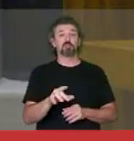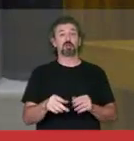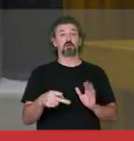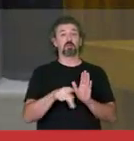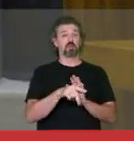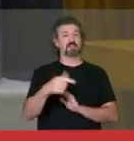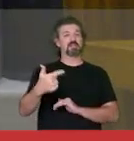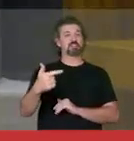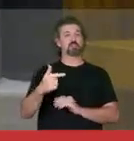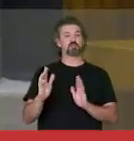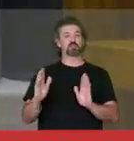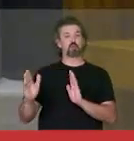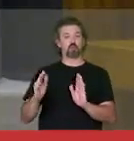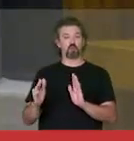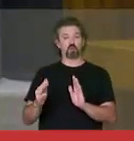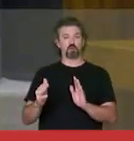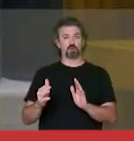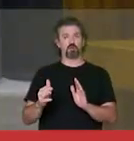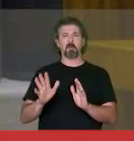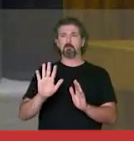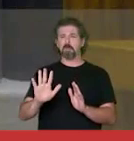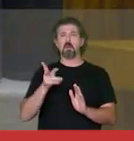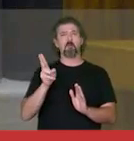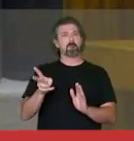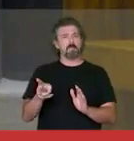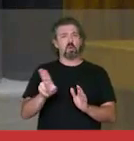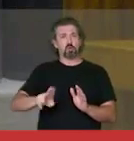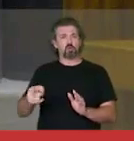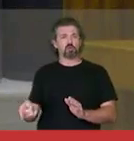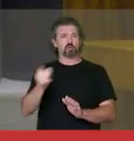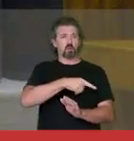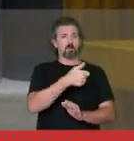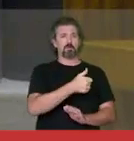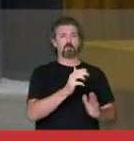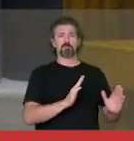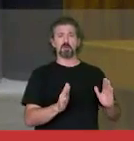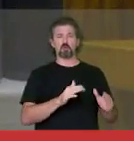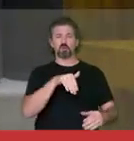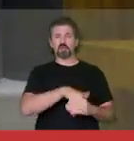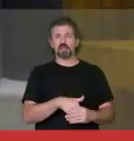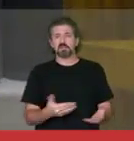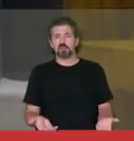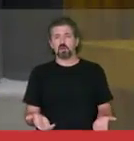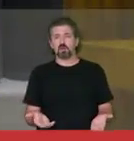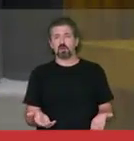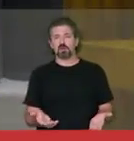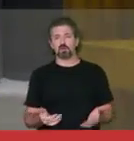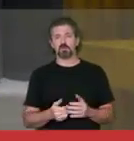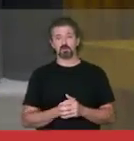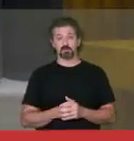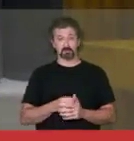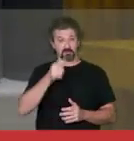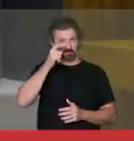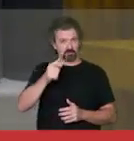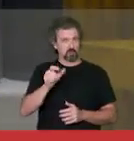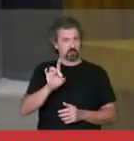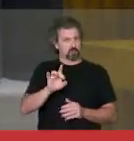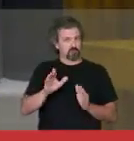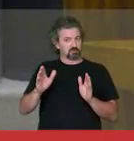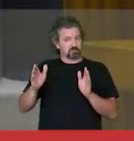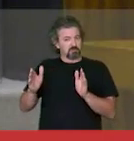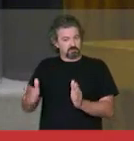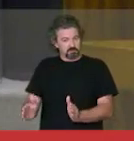turno, que foram as mesmas urnas utilizadas no primeiro turno das eleições. Ele interessa apenas a